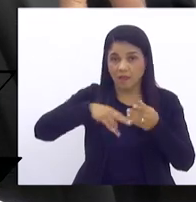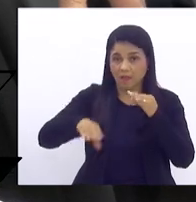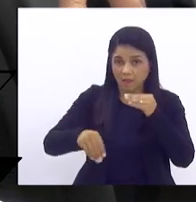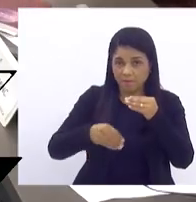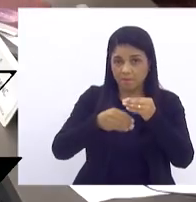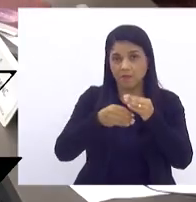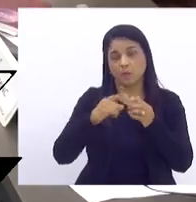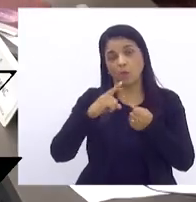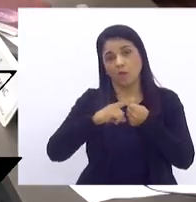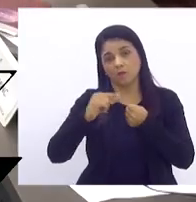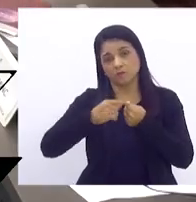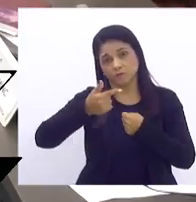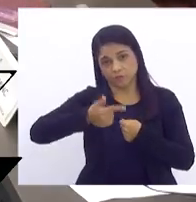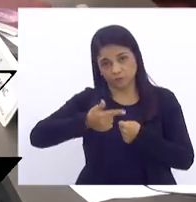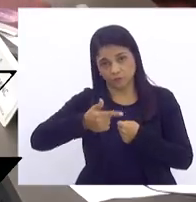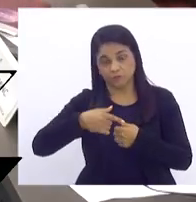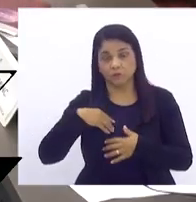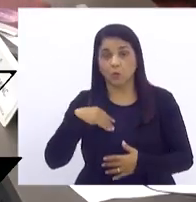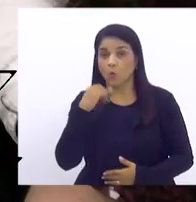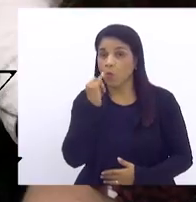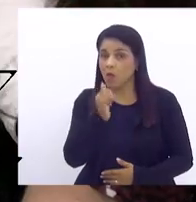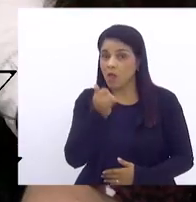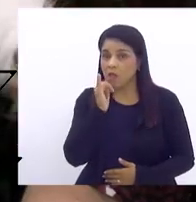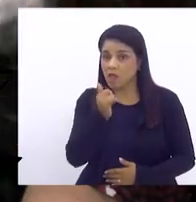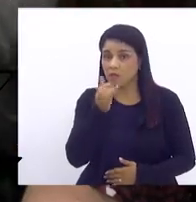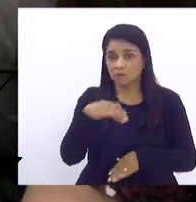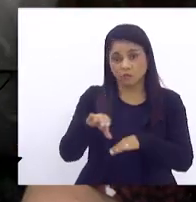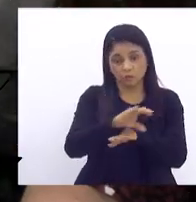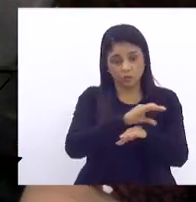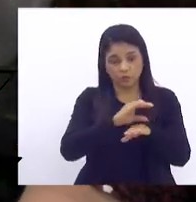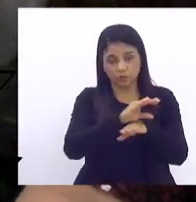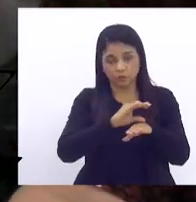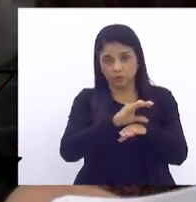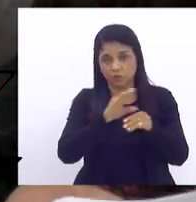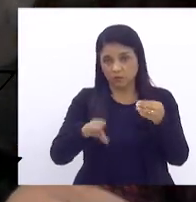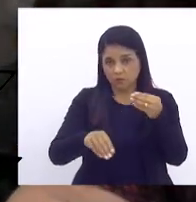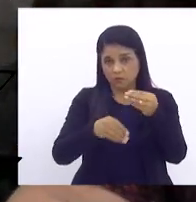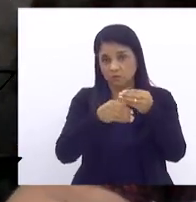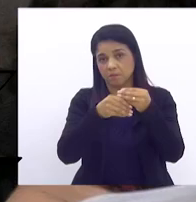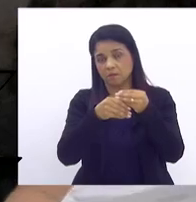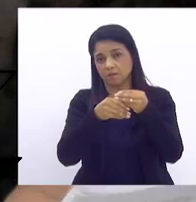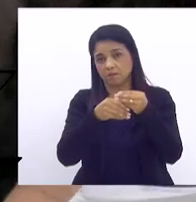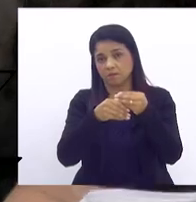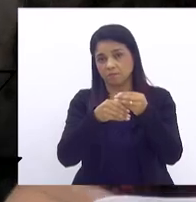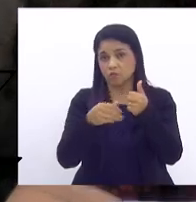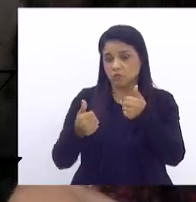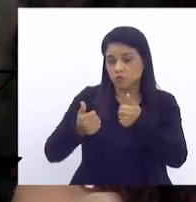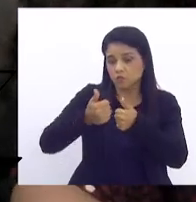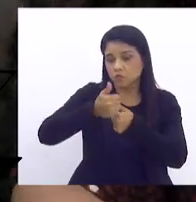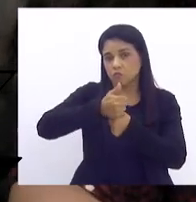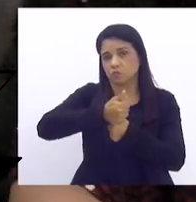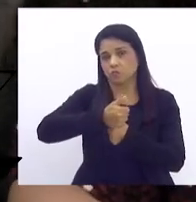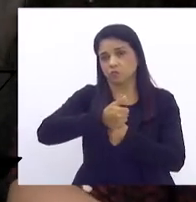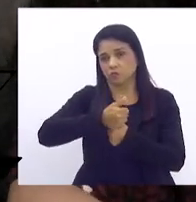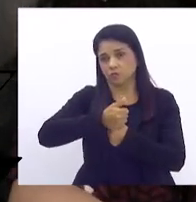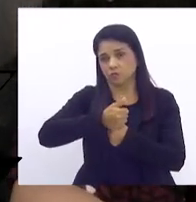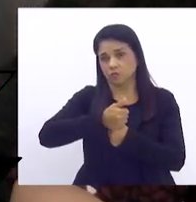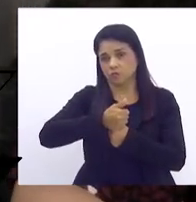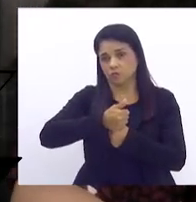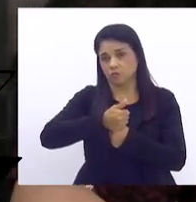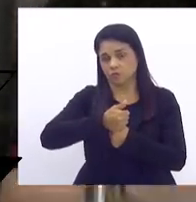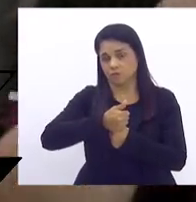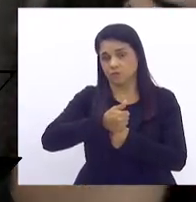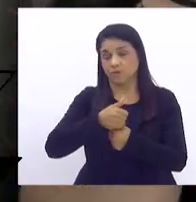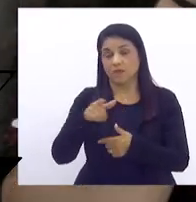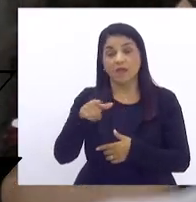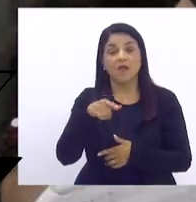Olha, o relator, ele colocou aqui, ó, constitucionalidade com emendas, concluído por substitutivo. A lei que Vossa Excelência traz, deputado